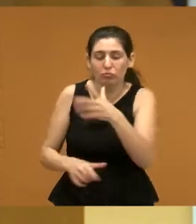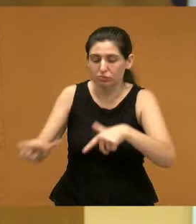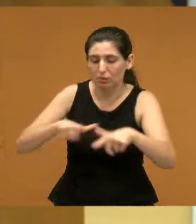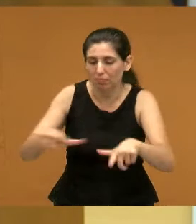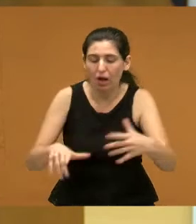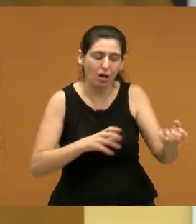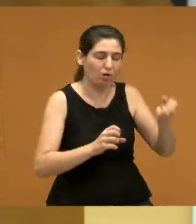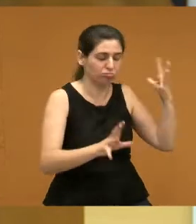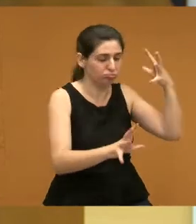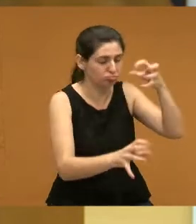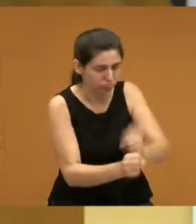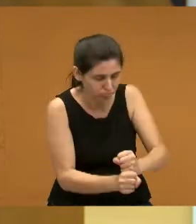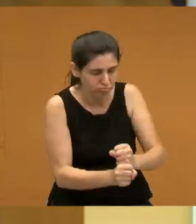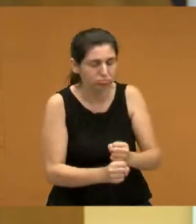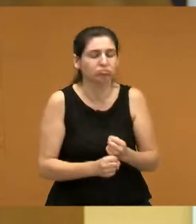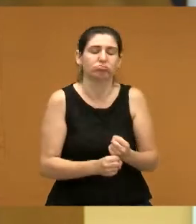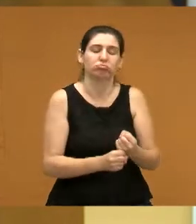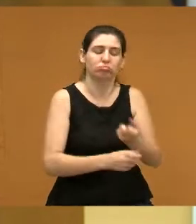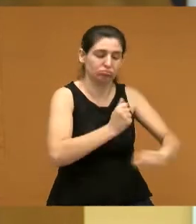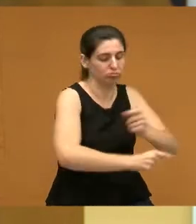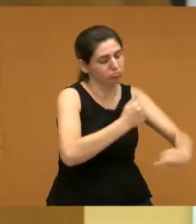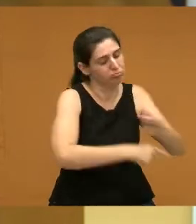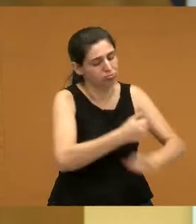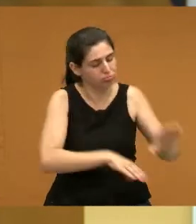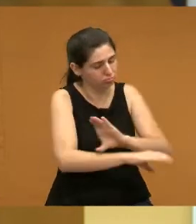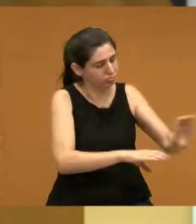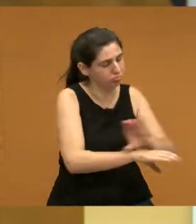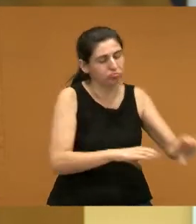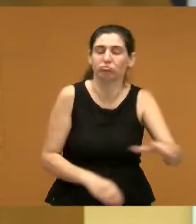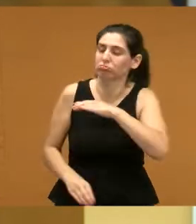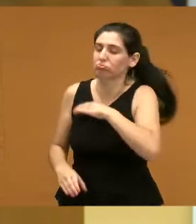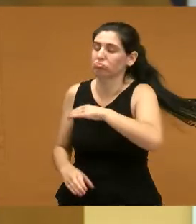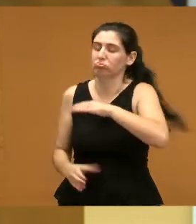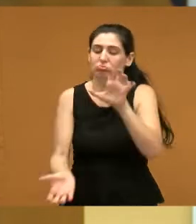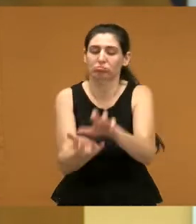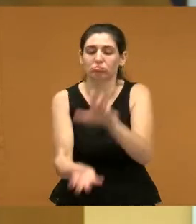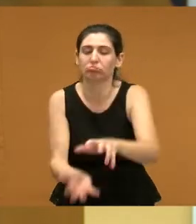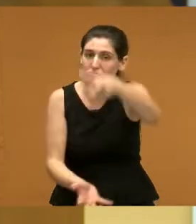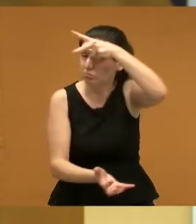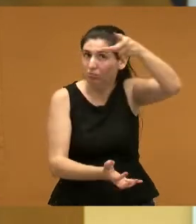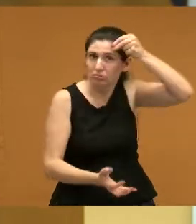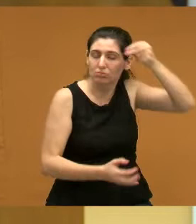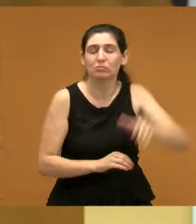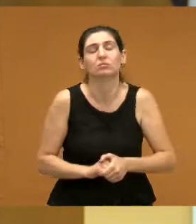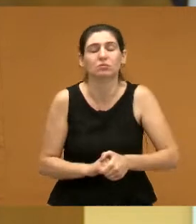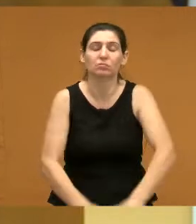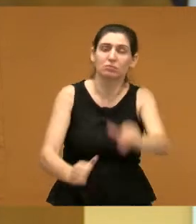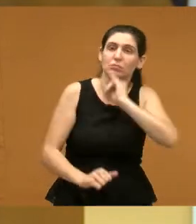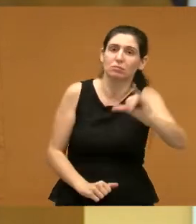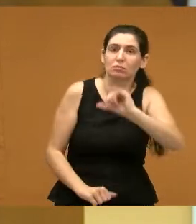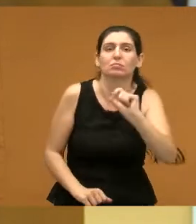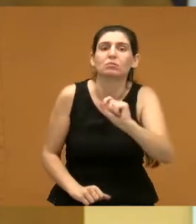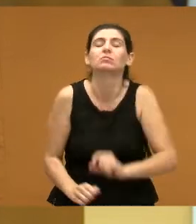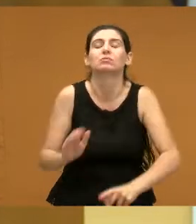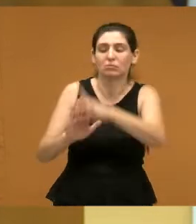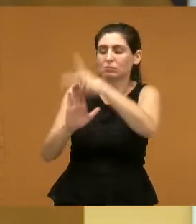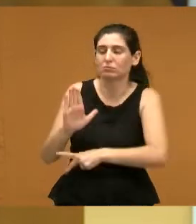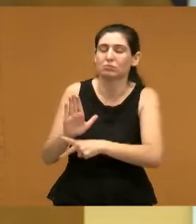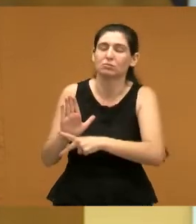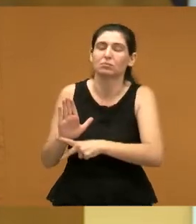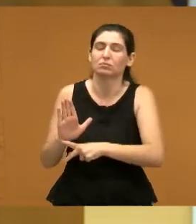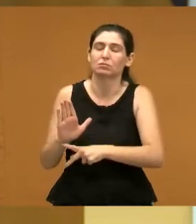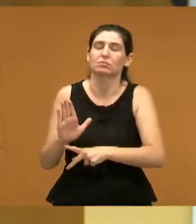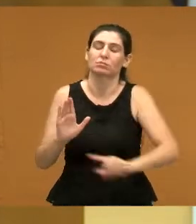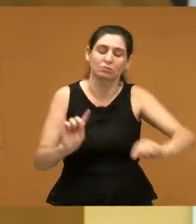e dá outras providências do Instituto de Previdência do município de Jacareí. Inicialmente, cumpre informar que o projeto